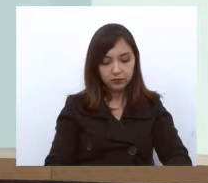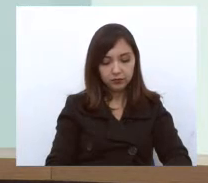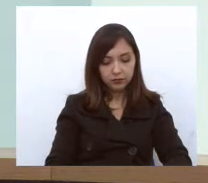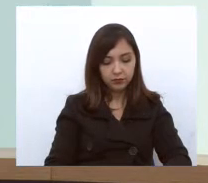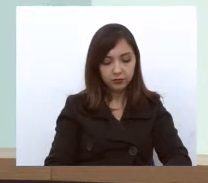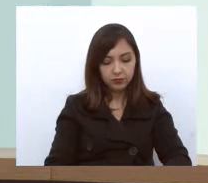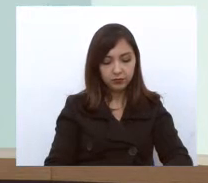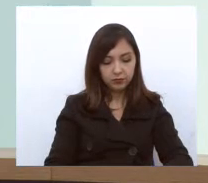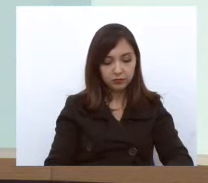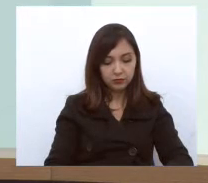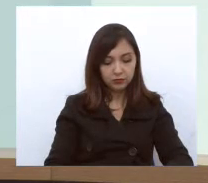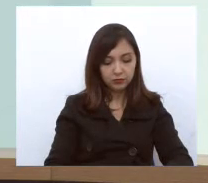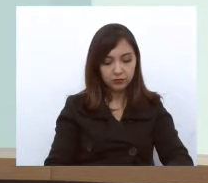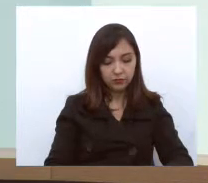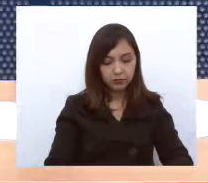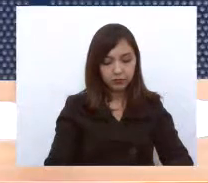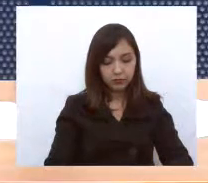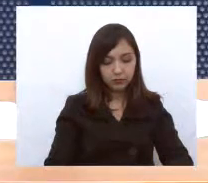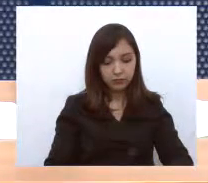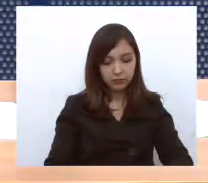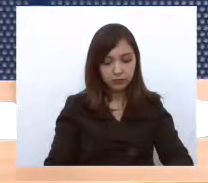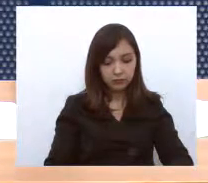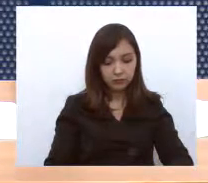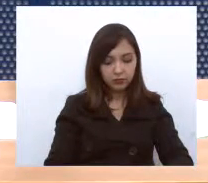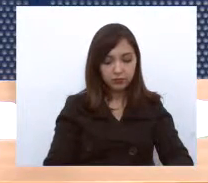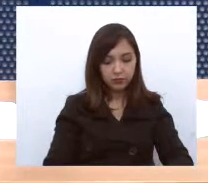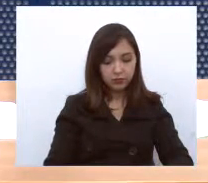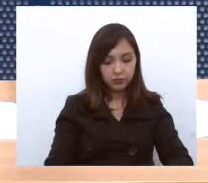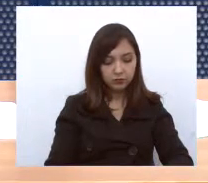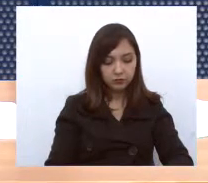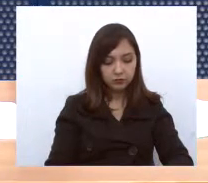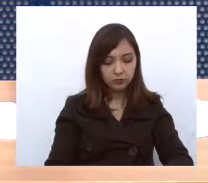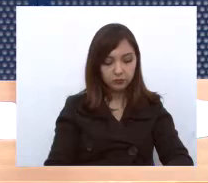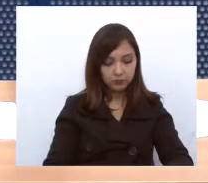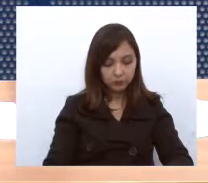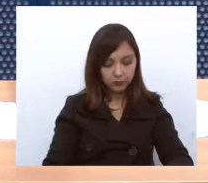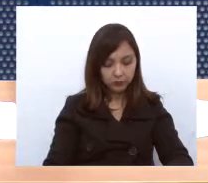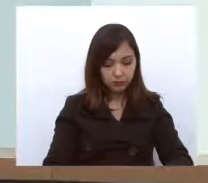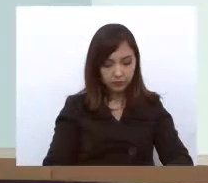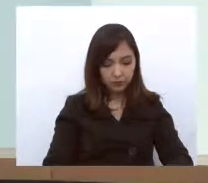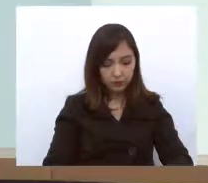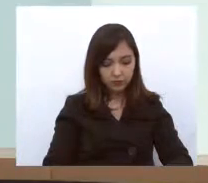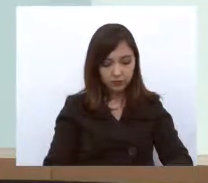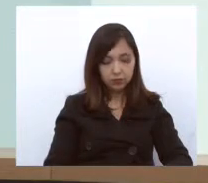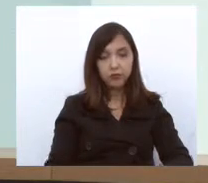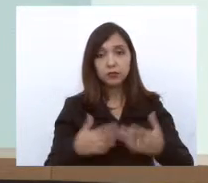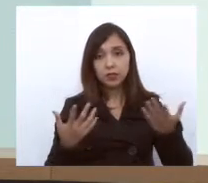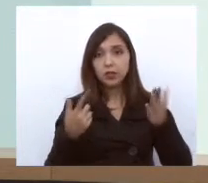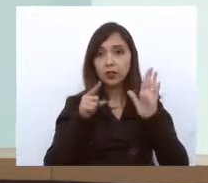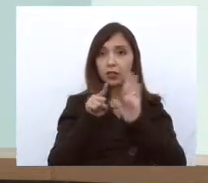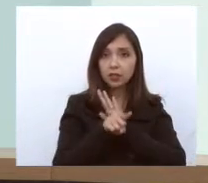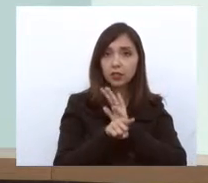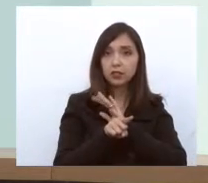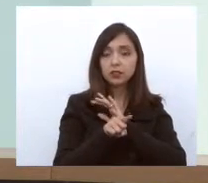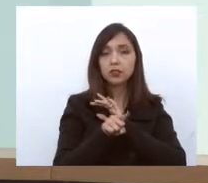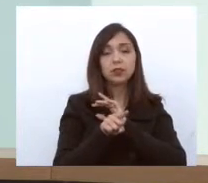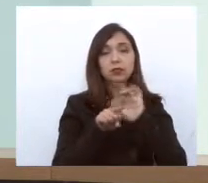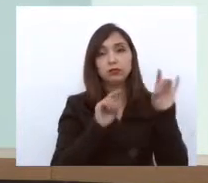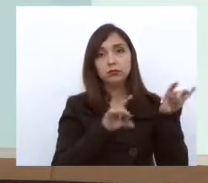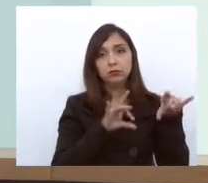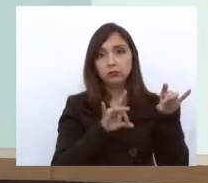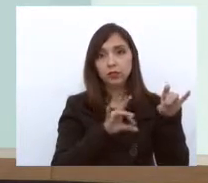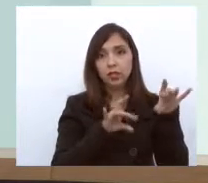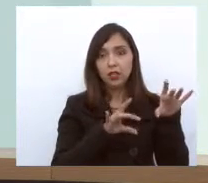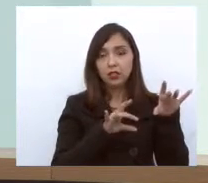Não. Eu, o autor do projeto não pede para revogar, vereador. Então, gente, é só isso, gente, que eu quero... A minha questão, ela é técnica, né? A